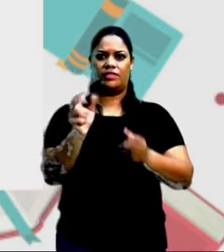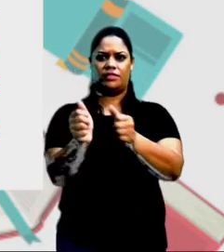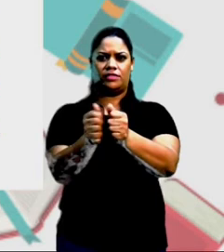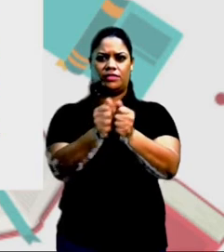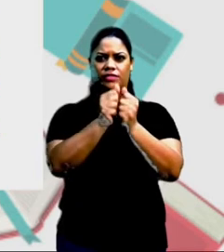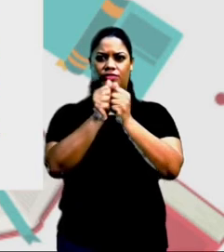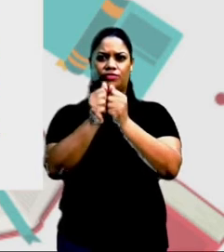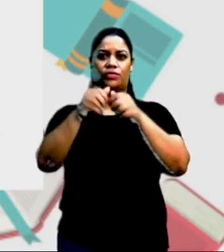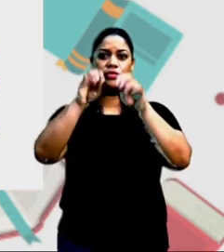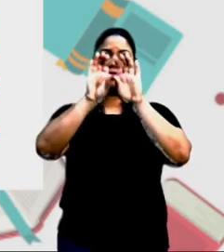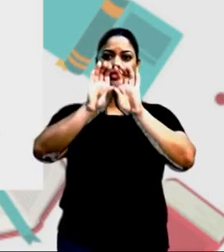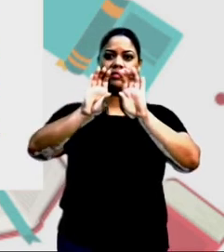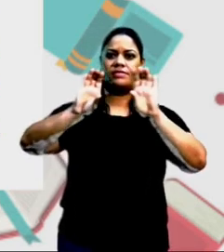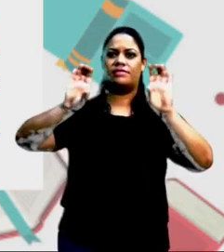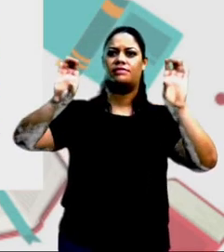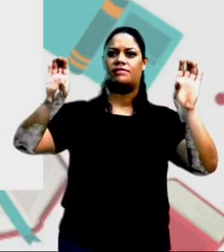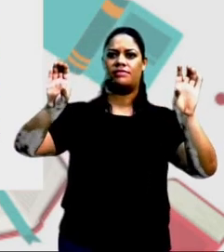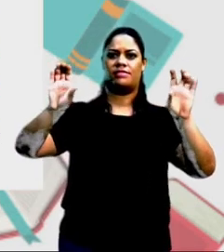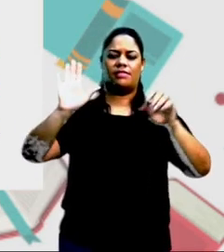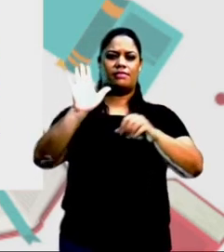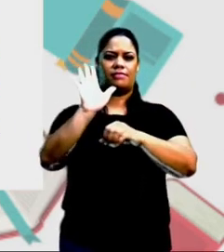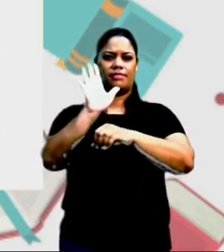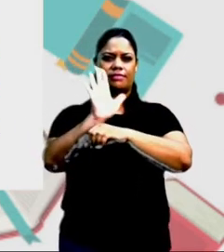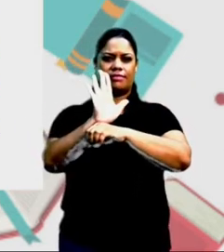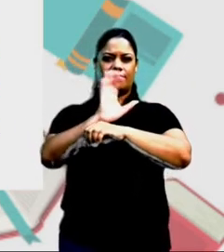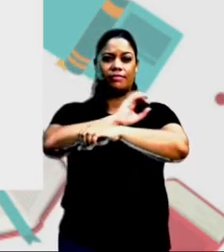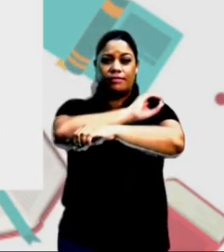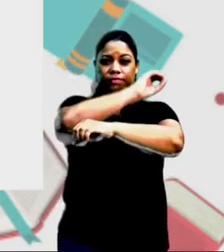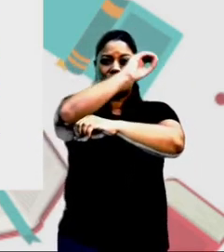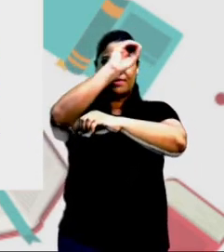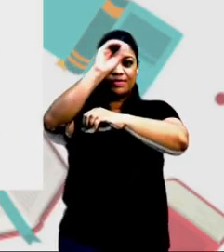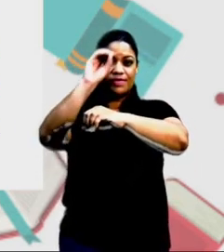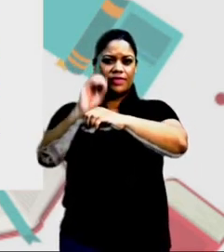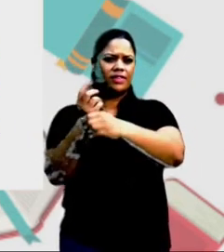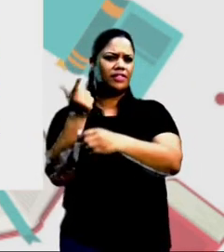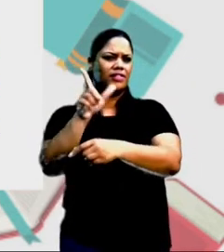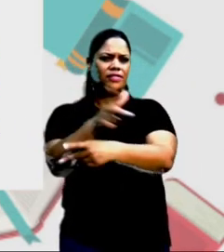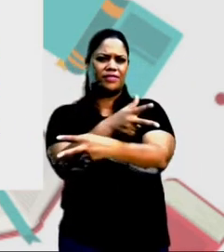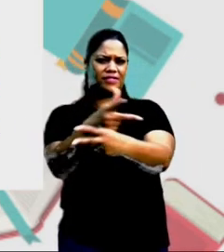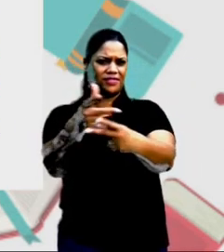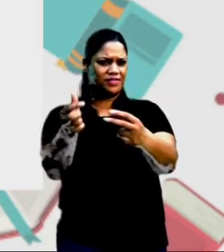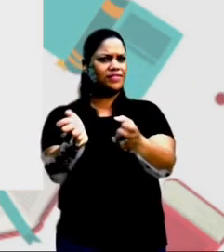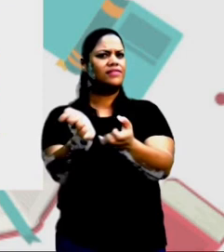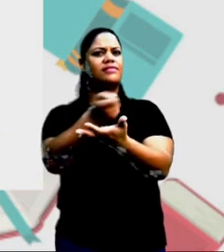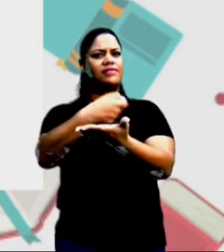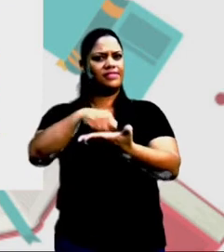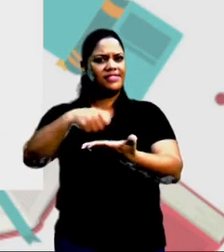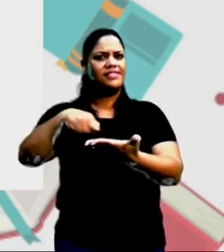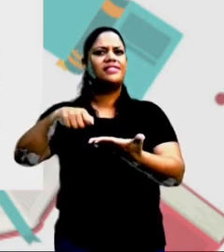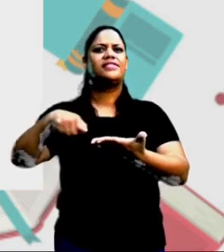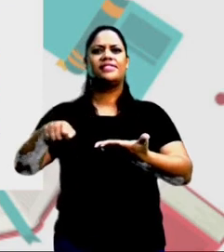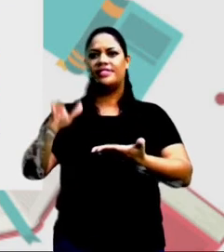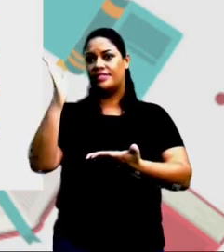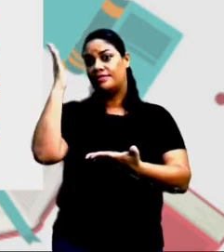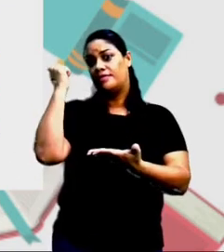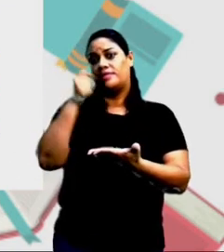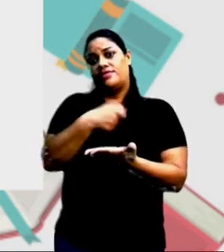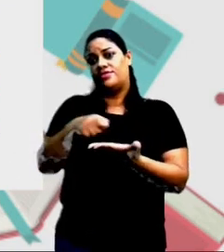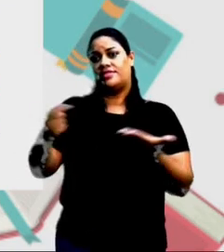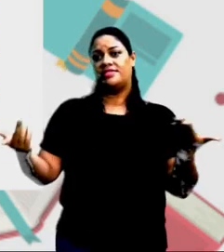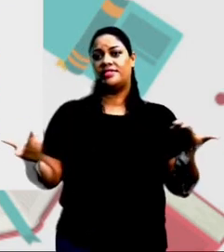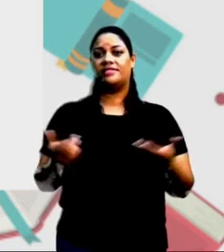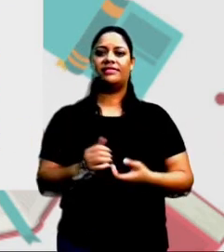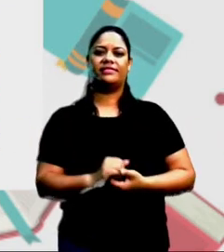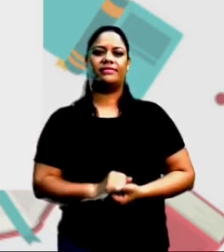o céu e o entardecer e outras coisas que ele escreveria se soubesse